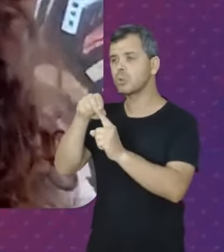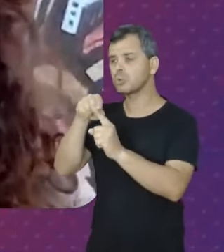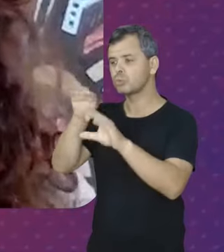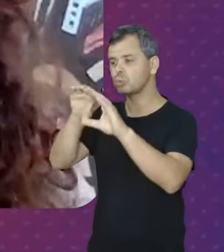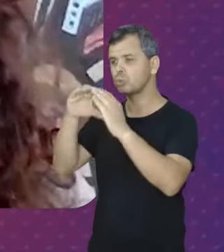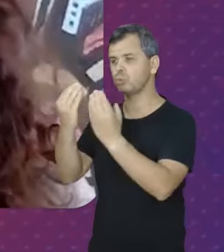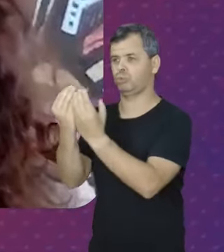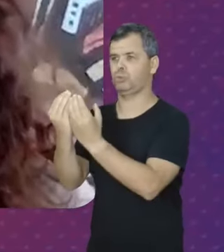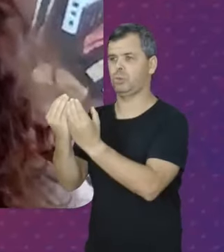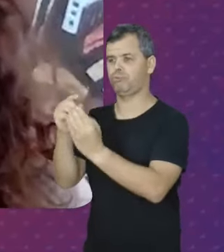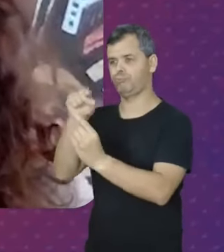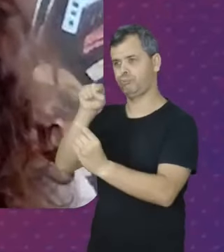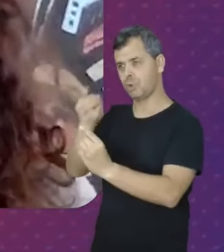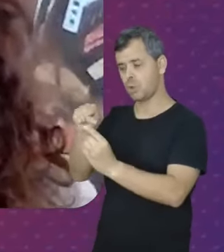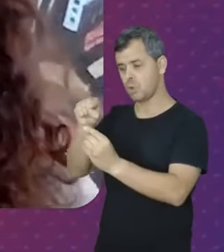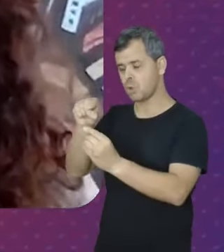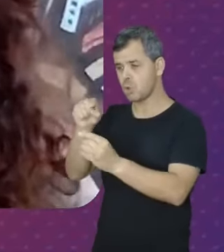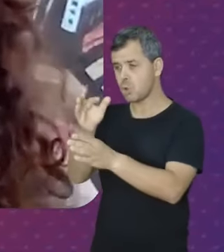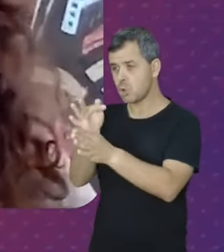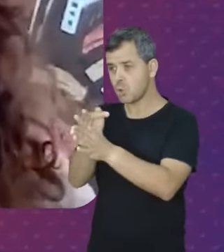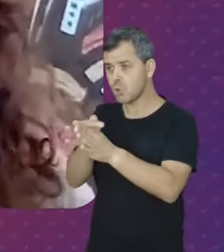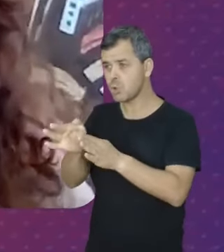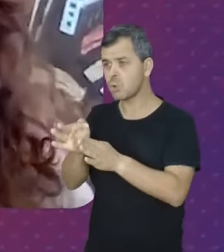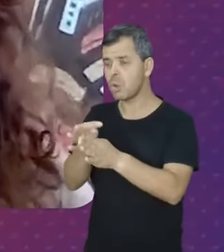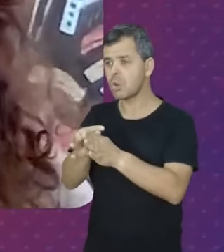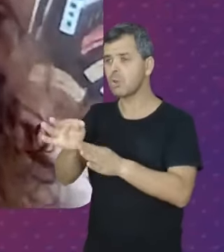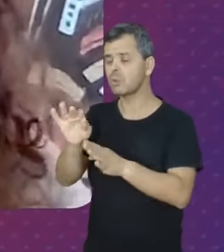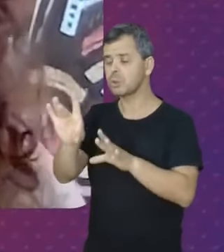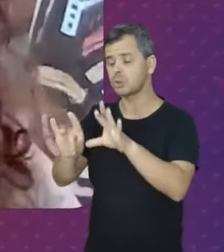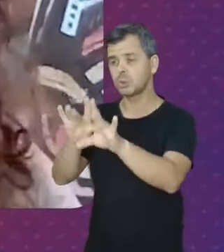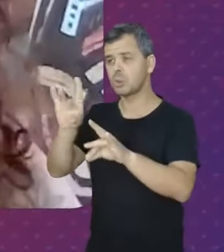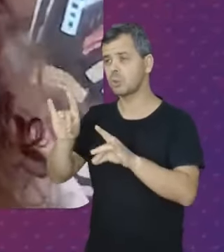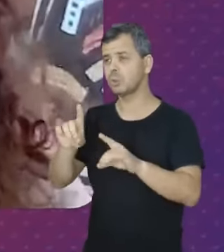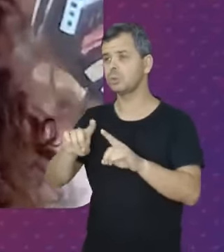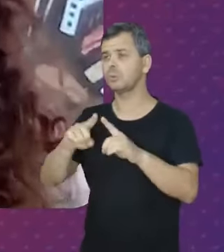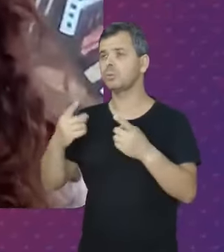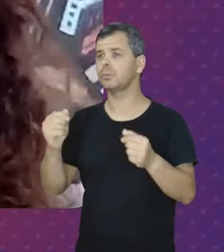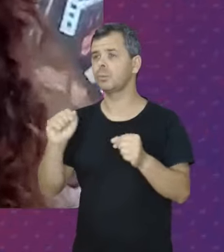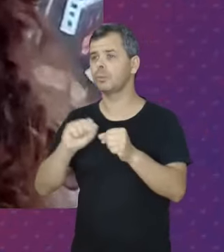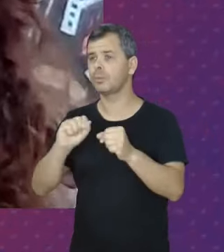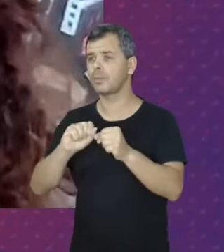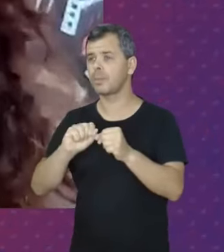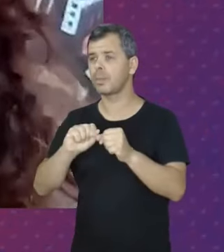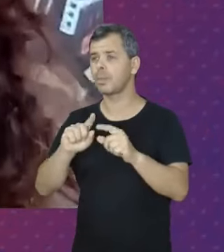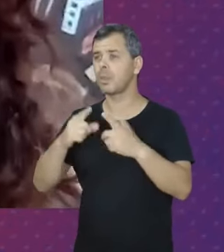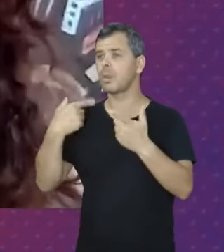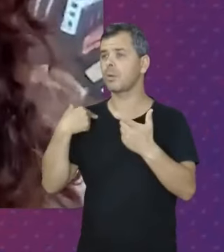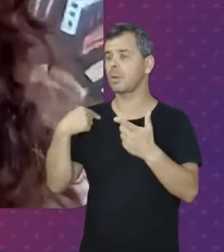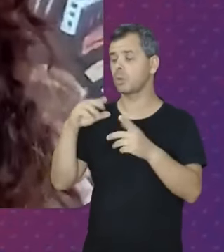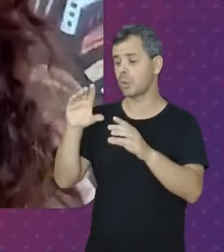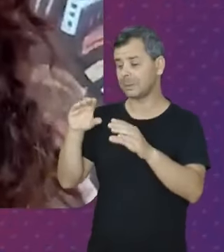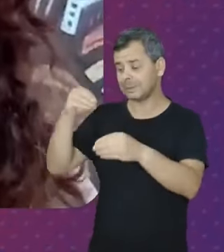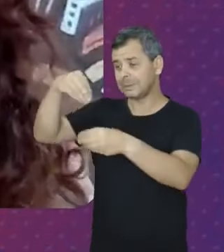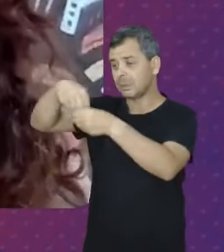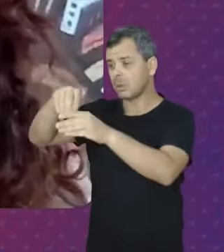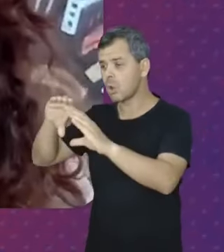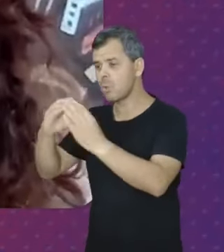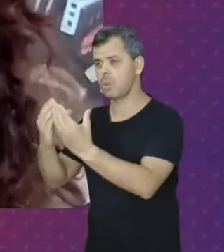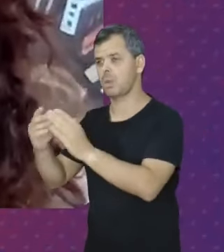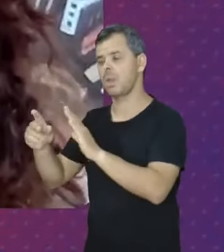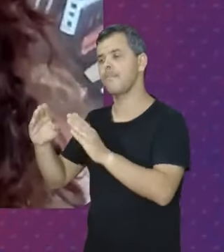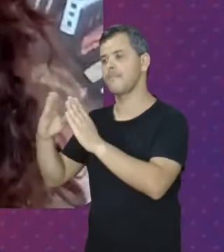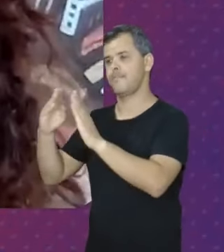comunitário, em que os conselheiros fossem eleitos, escolhidos a partir das suas comunidades, né?